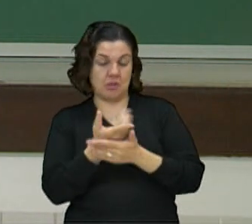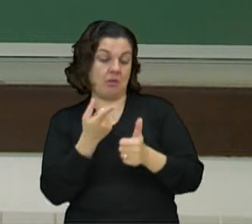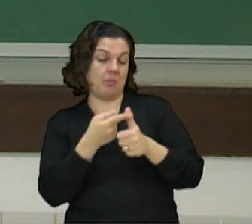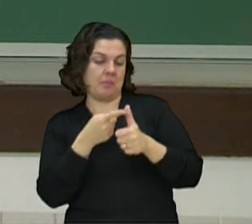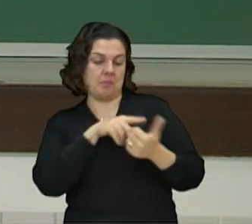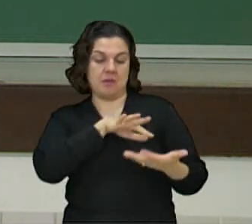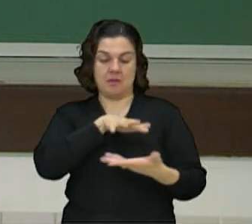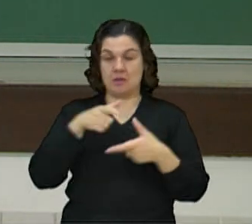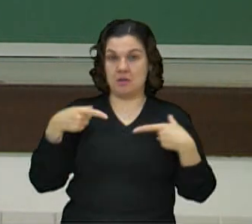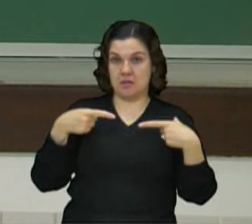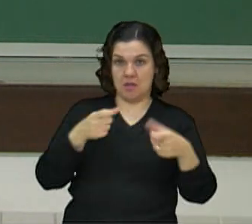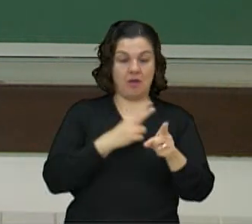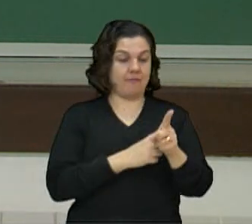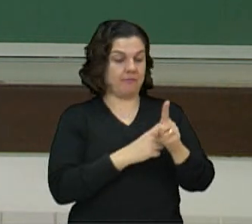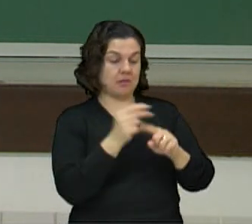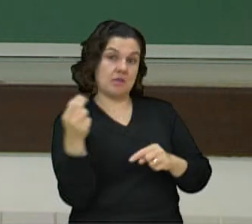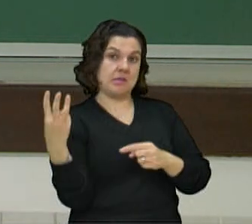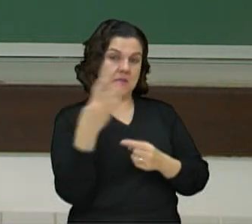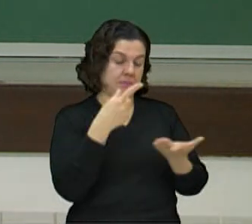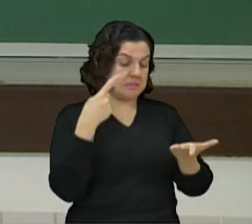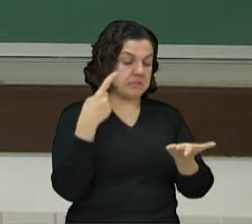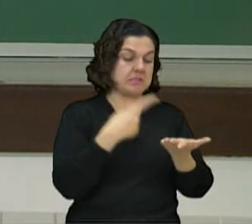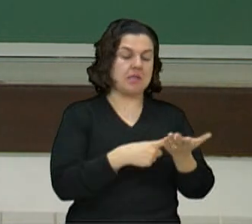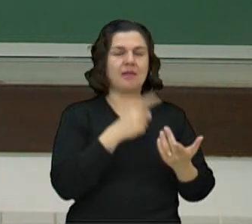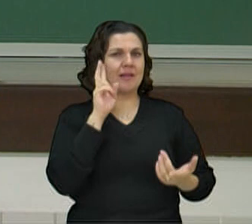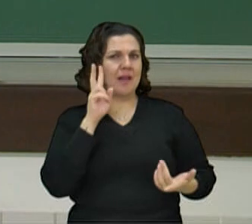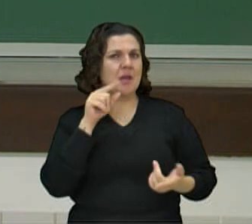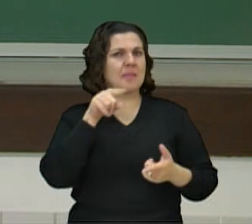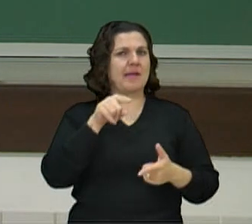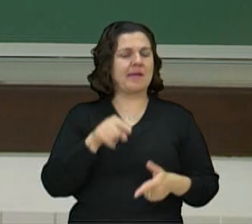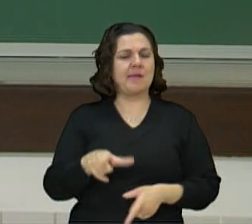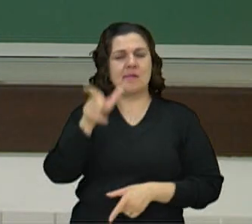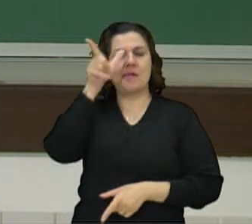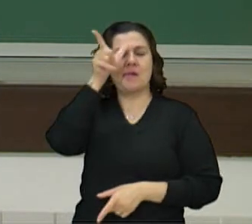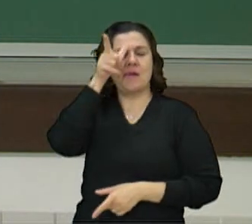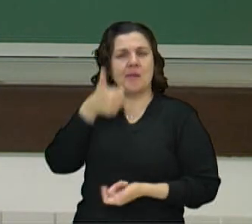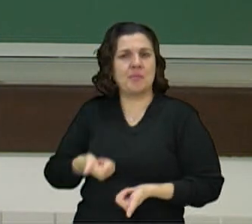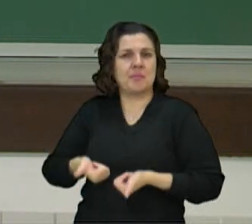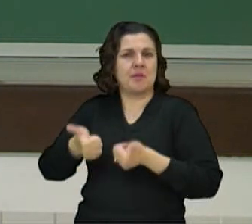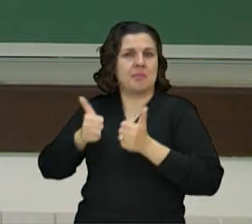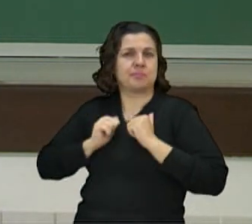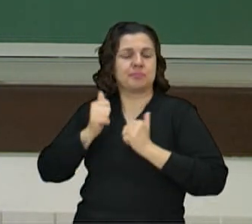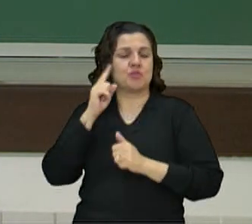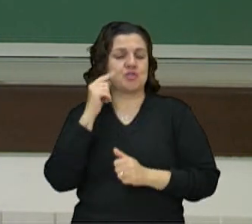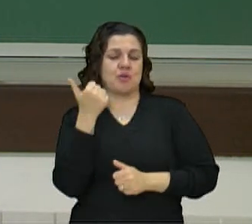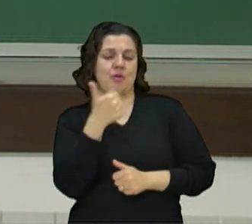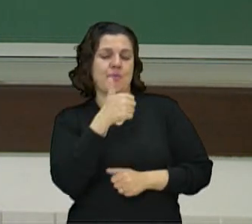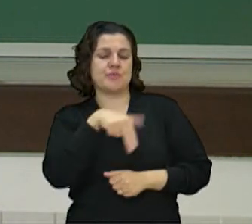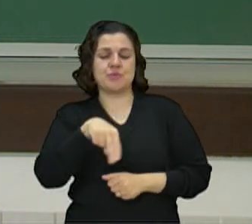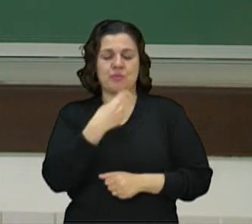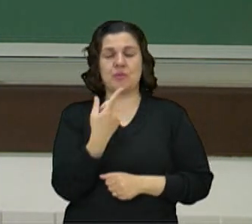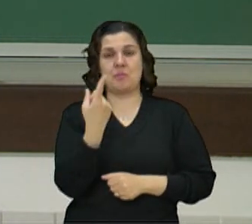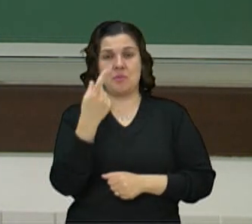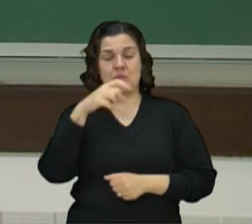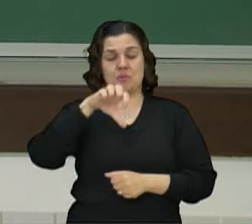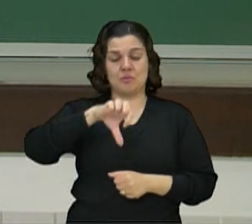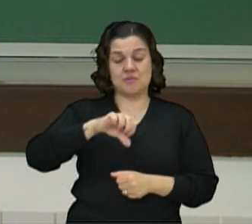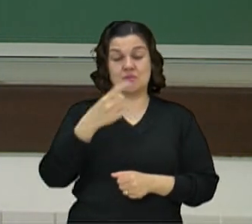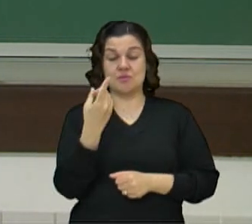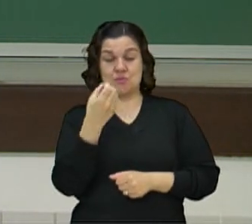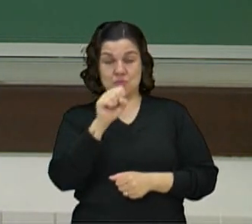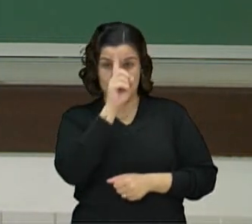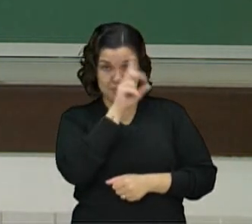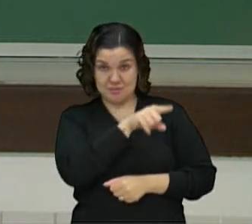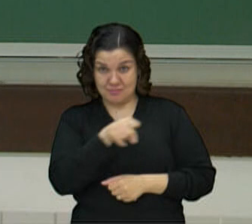Guerra Mundial, vitória da Tríplice Entente. Lá quando a Alemanha se rendeu, no dia 11 de novembro de